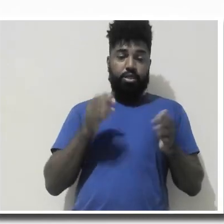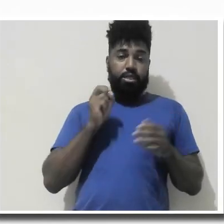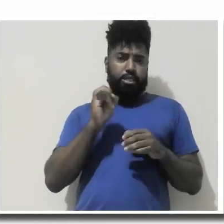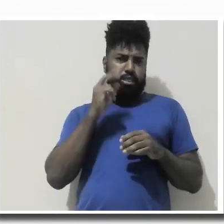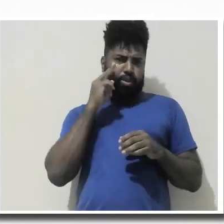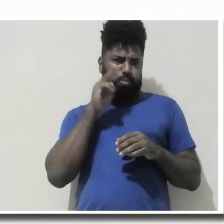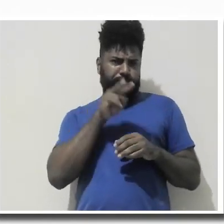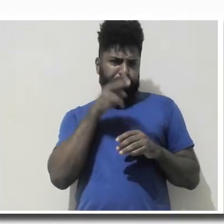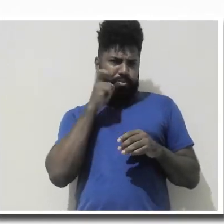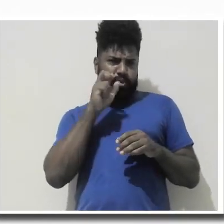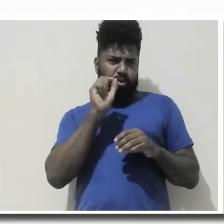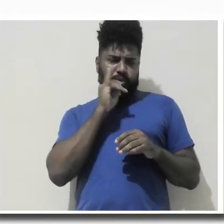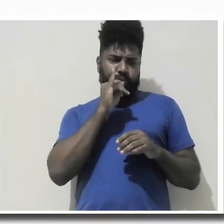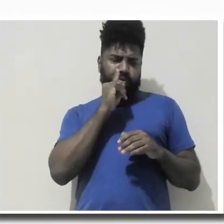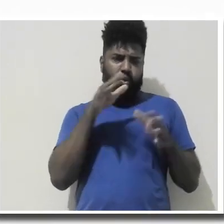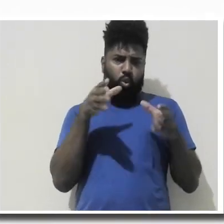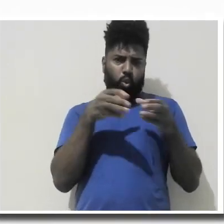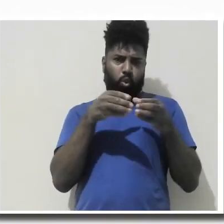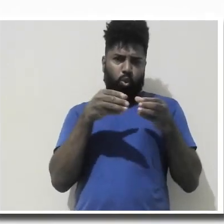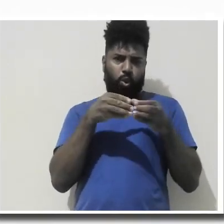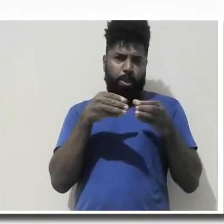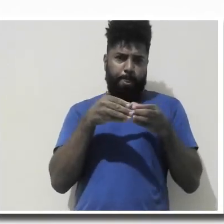Se eu denotar um conjunto